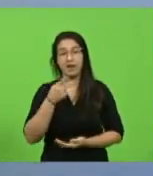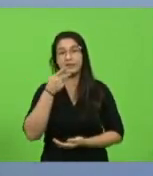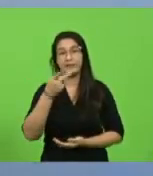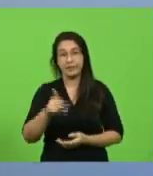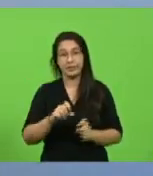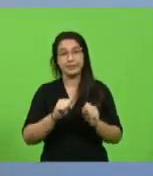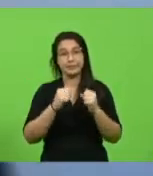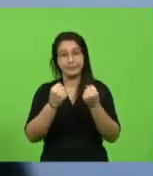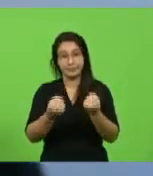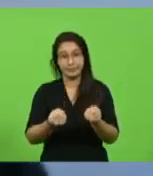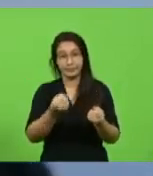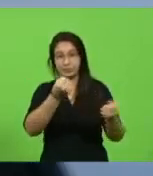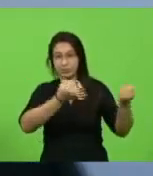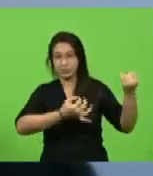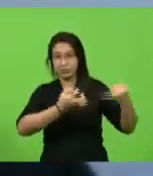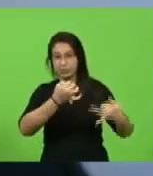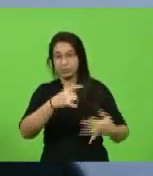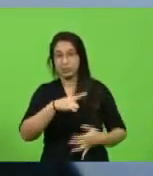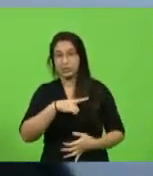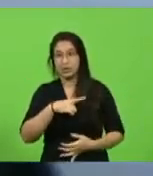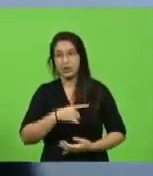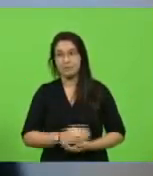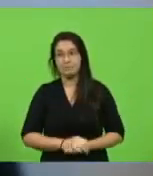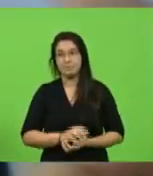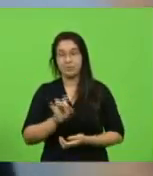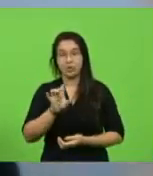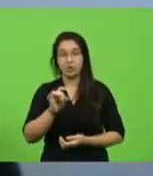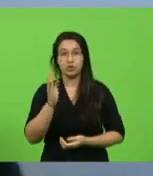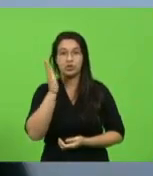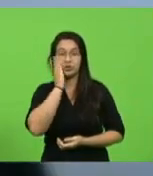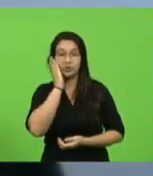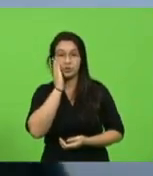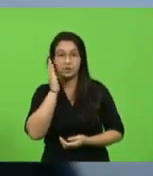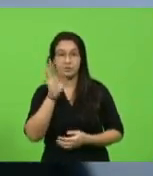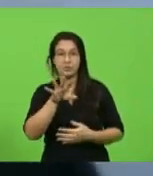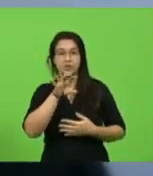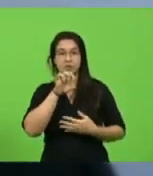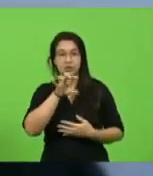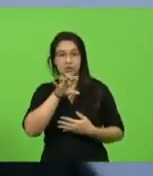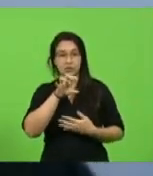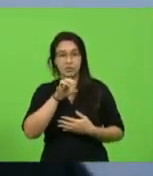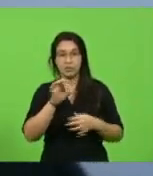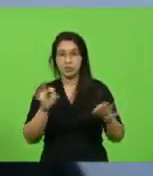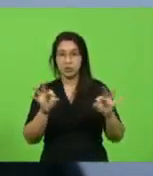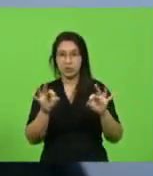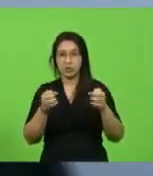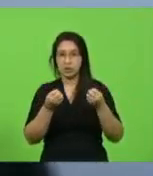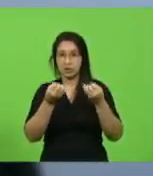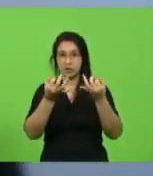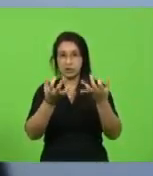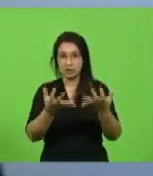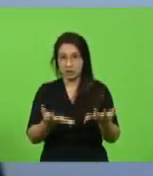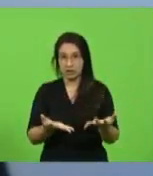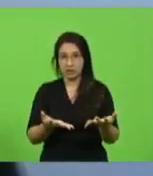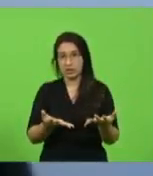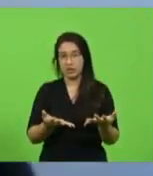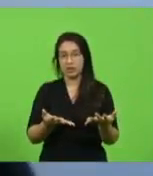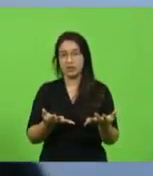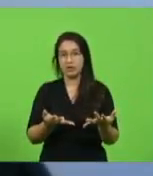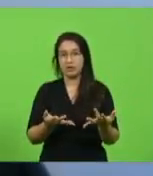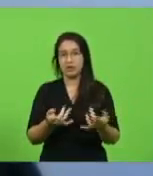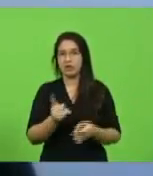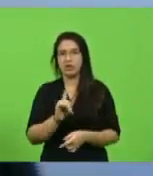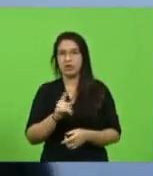defesa. Somente quando soube que os respiradores não seriam entregues e não das ilicitudes de todo